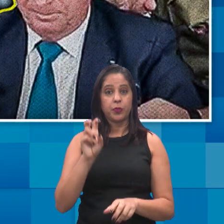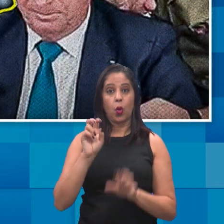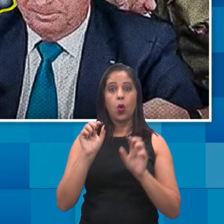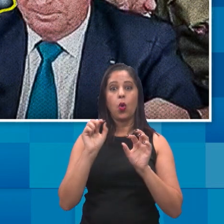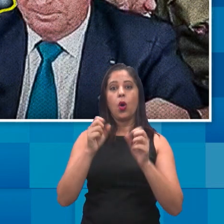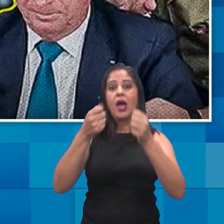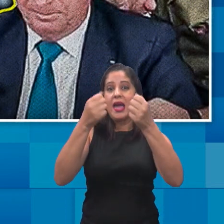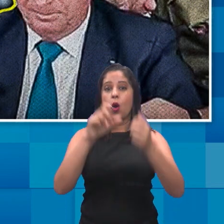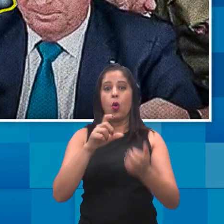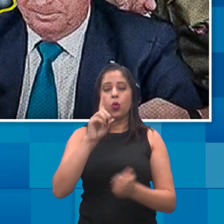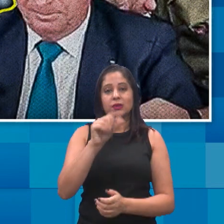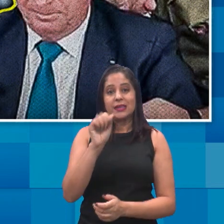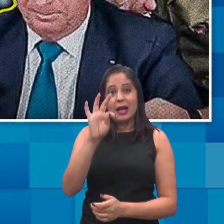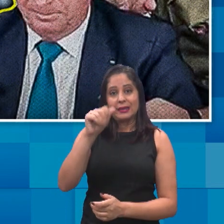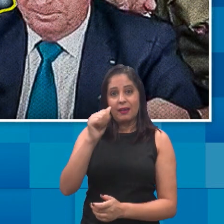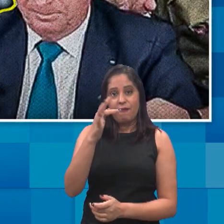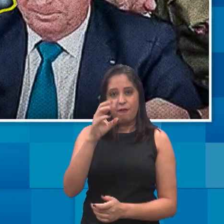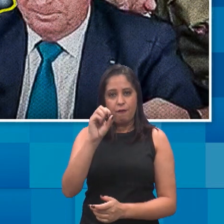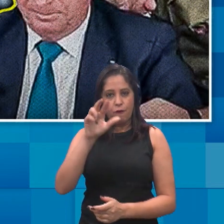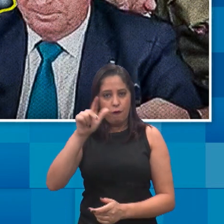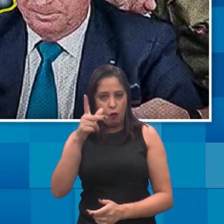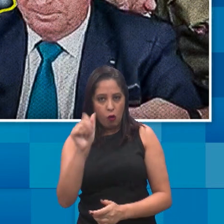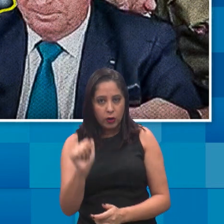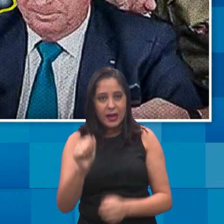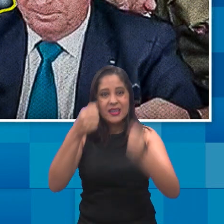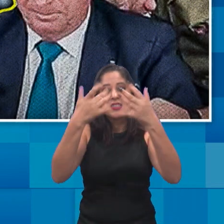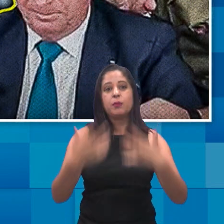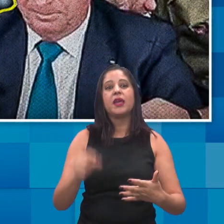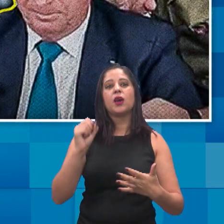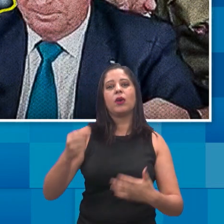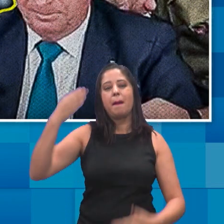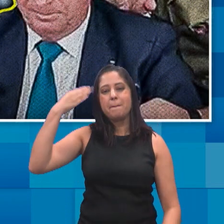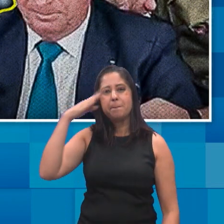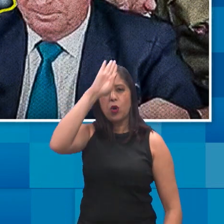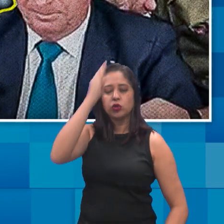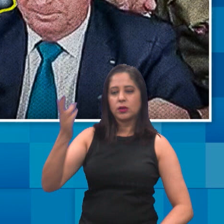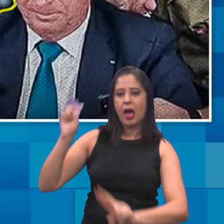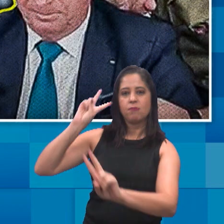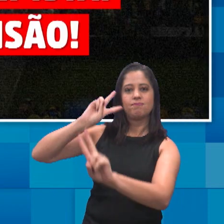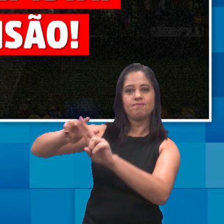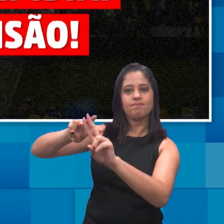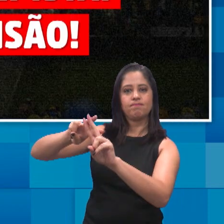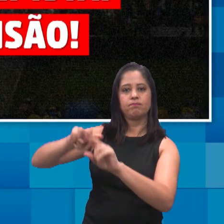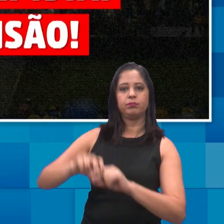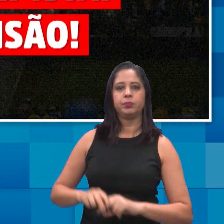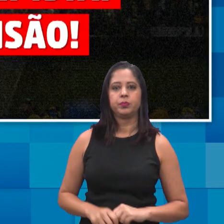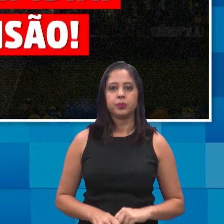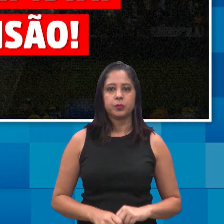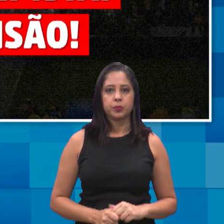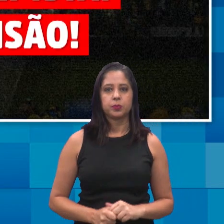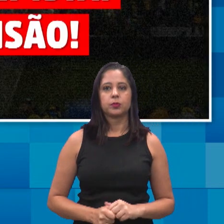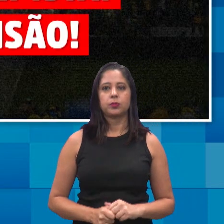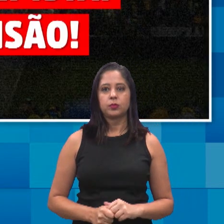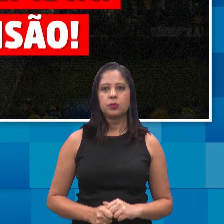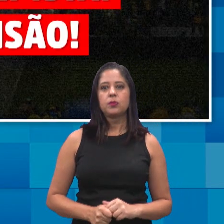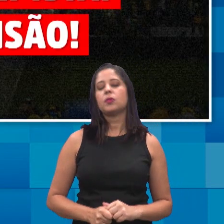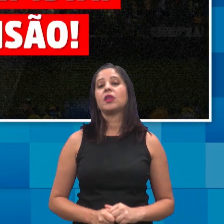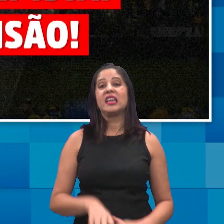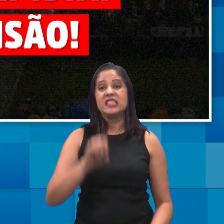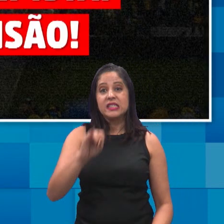52% defende a prisão. Bolsonaro na cadeia. Quem é